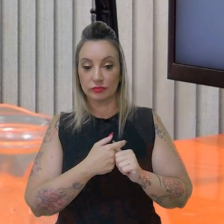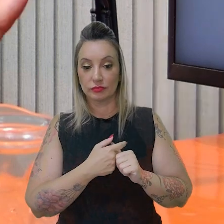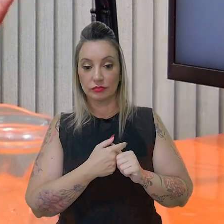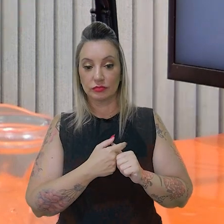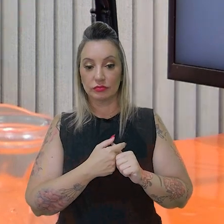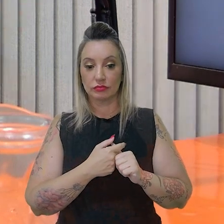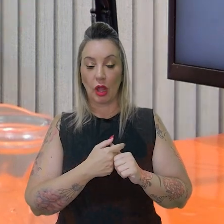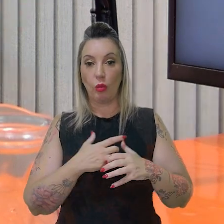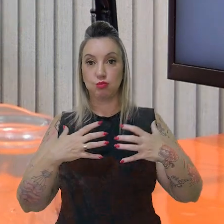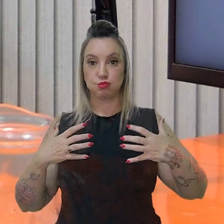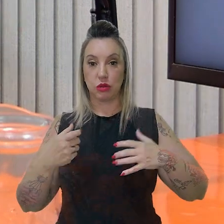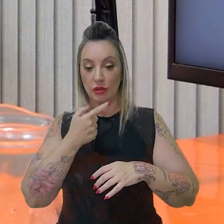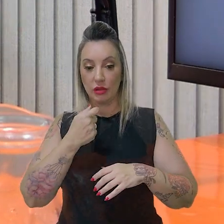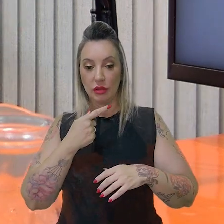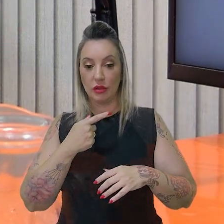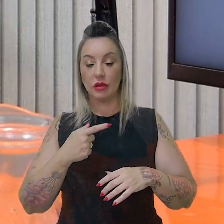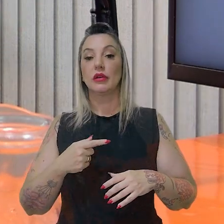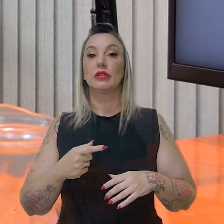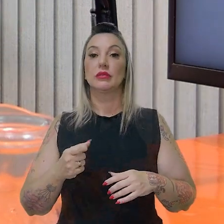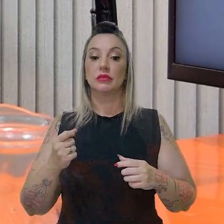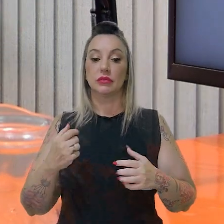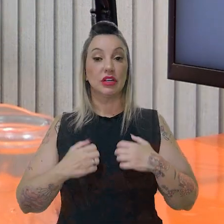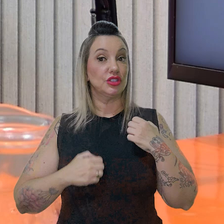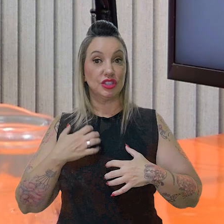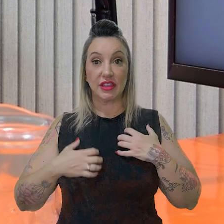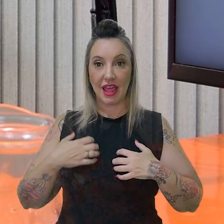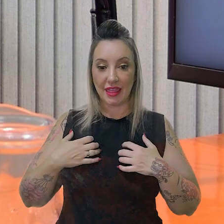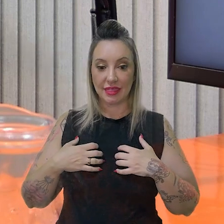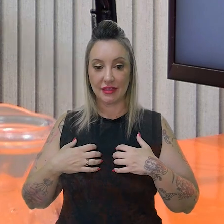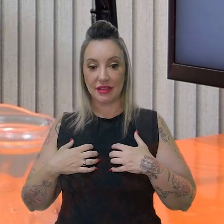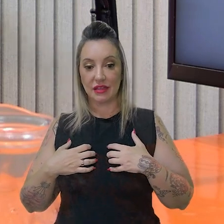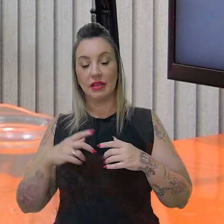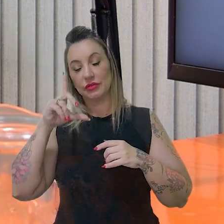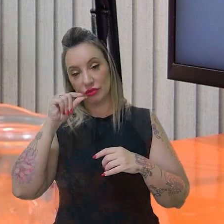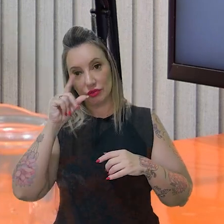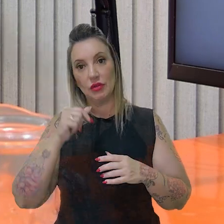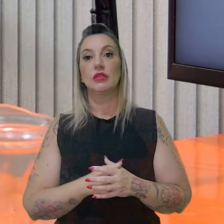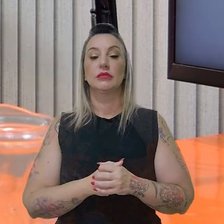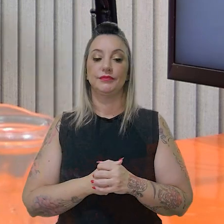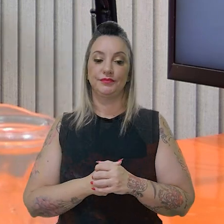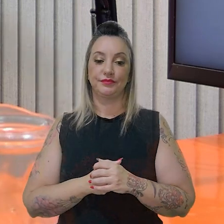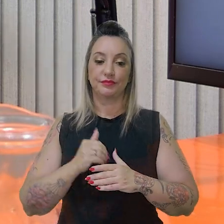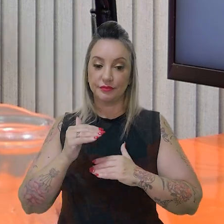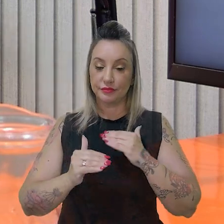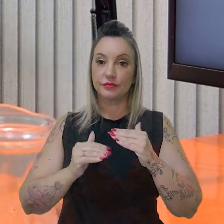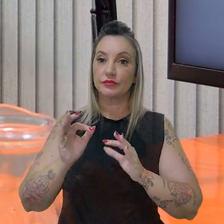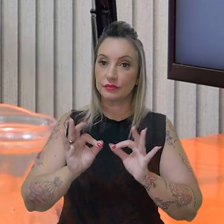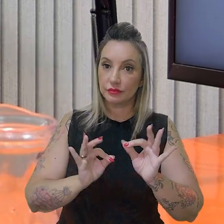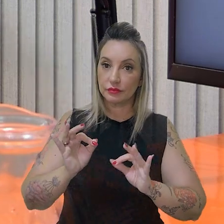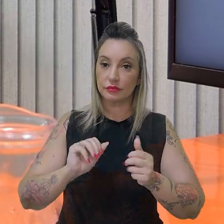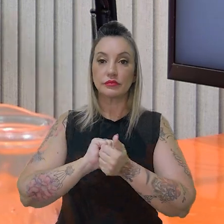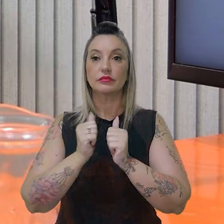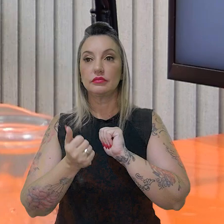que me inchou demais teve um remédio que me deixou muito agitada teve um remédio que me deixou muito sonolenta então tudo isso também vai sendo no processo de